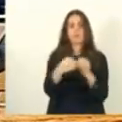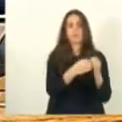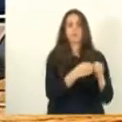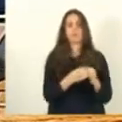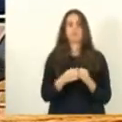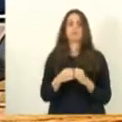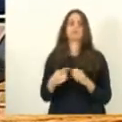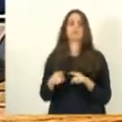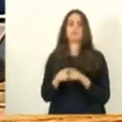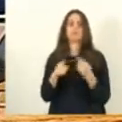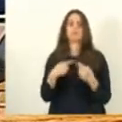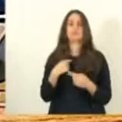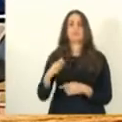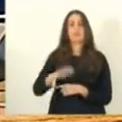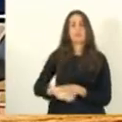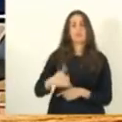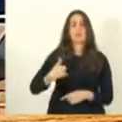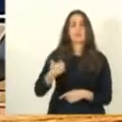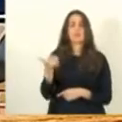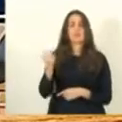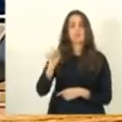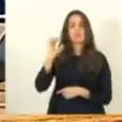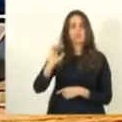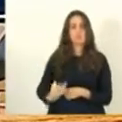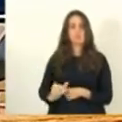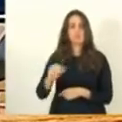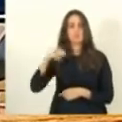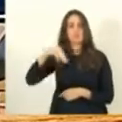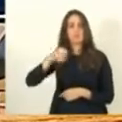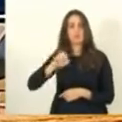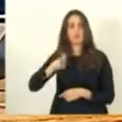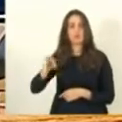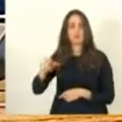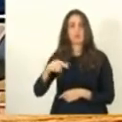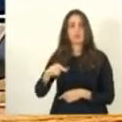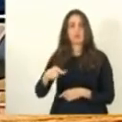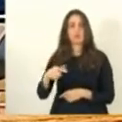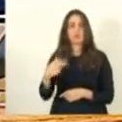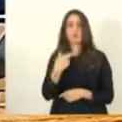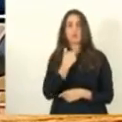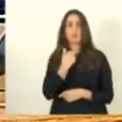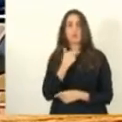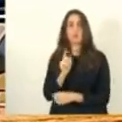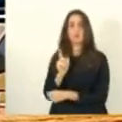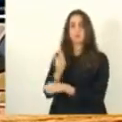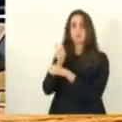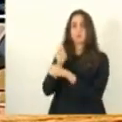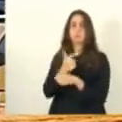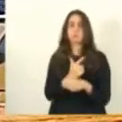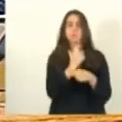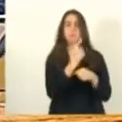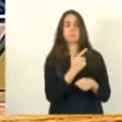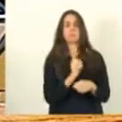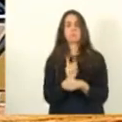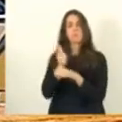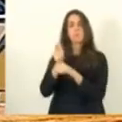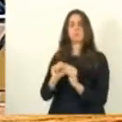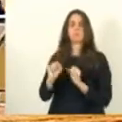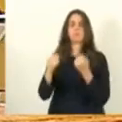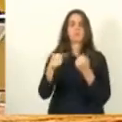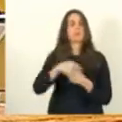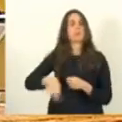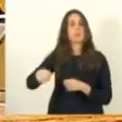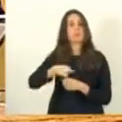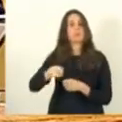proteger aqueles menores, para não sofrer nenhum atentado, porque ali, além da defesa pessoal, vocês estarão